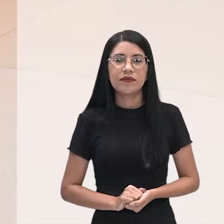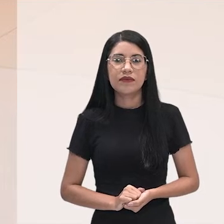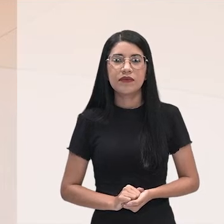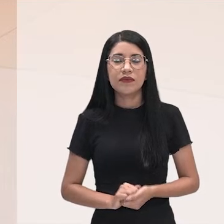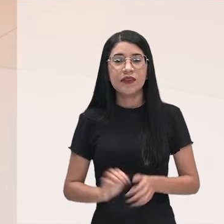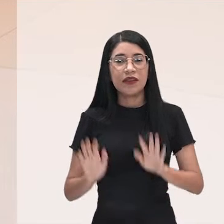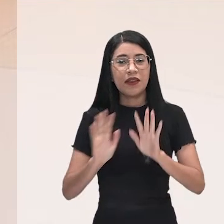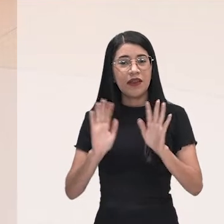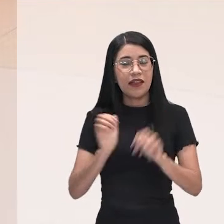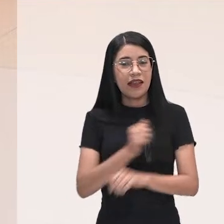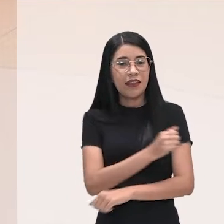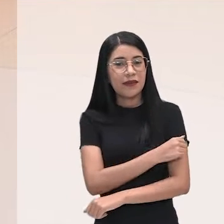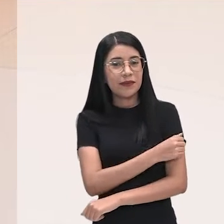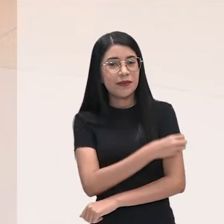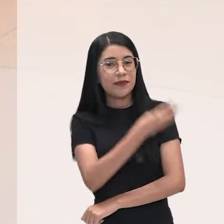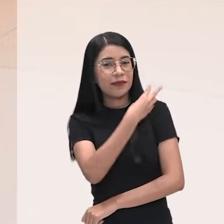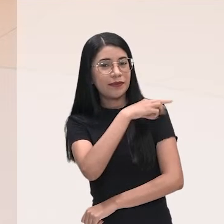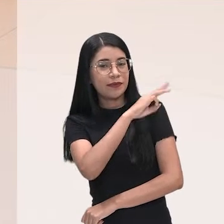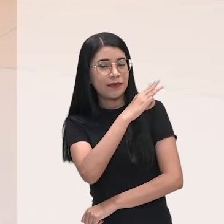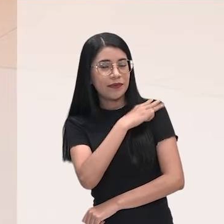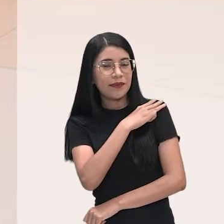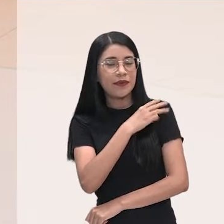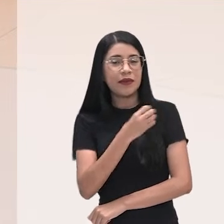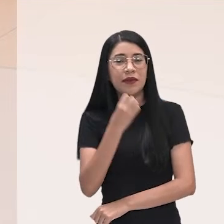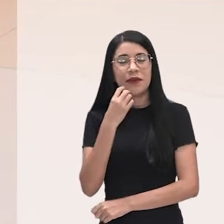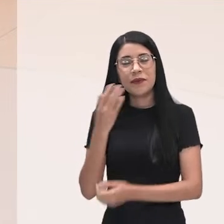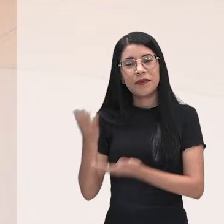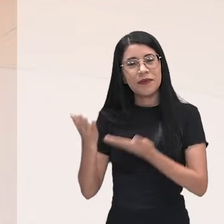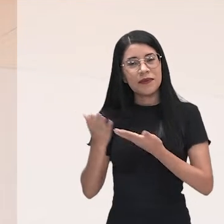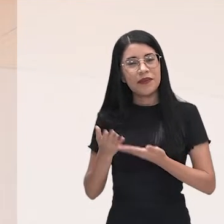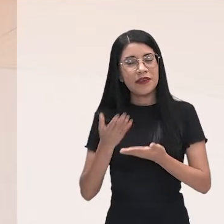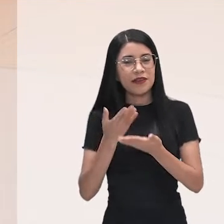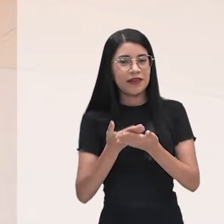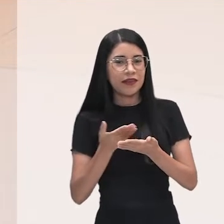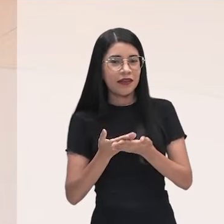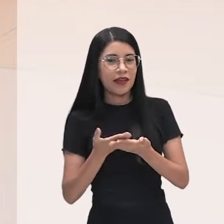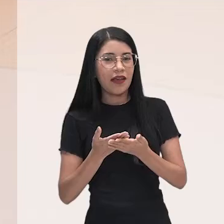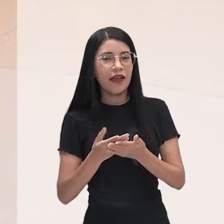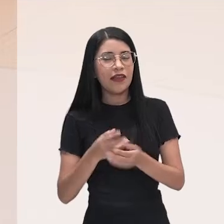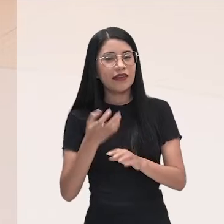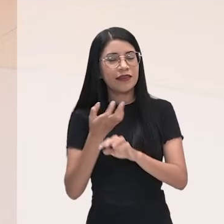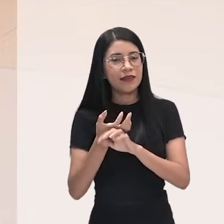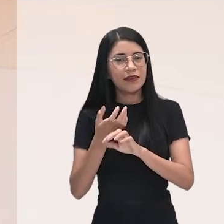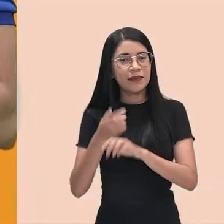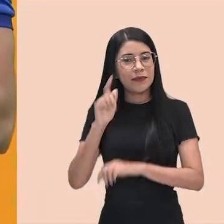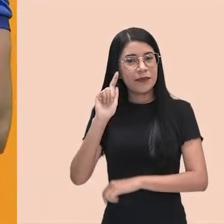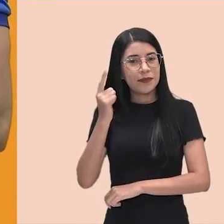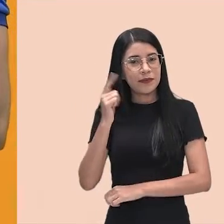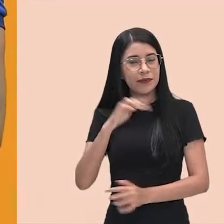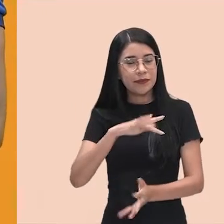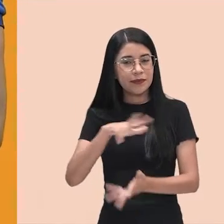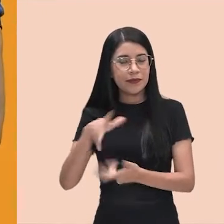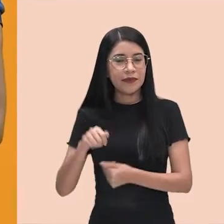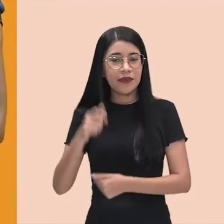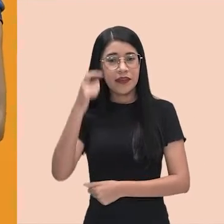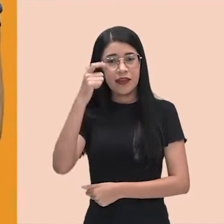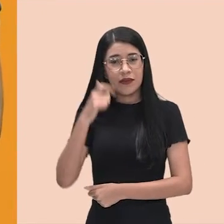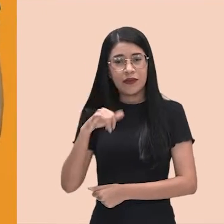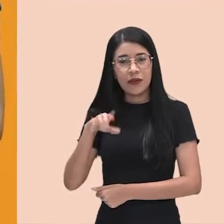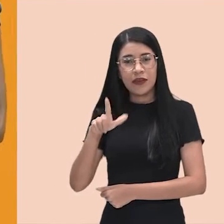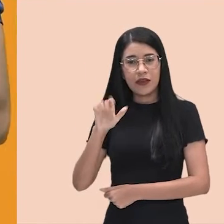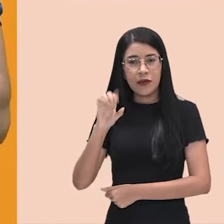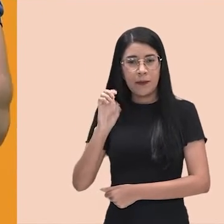Olá, alunos da terceira série do ensino médio, sejam muito bem-vindos às nossas aulas de Geografia. Eu sou o professor Ilbson